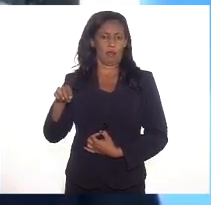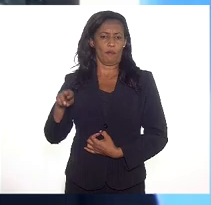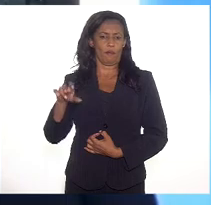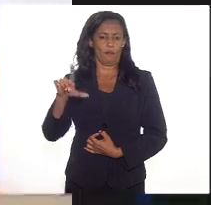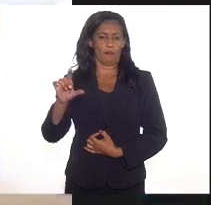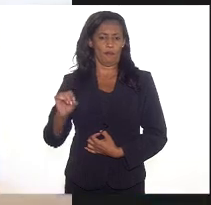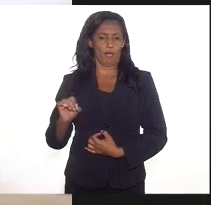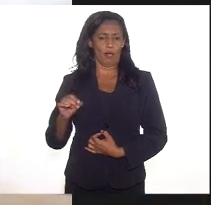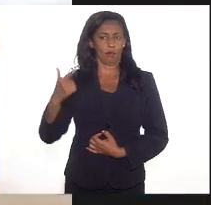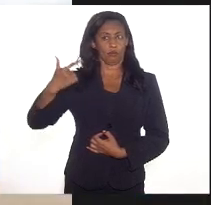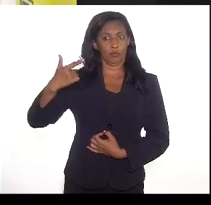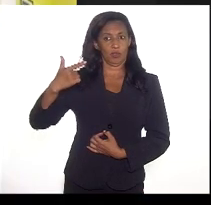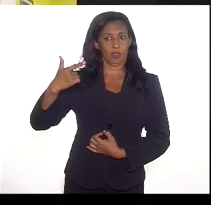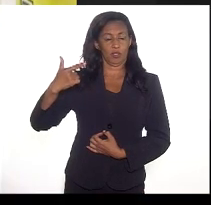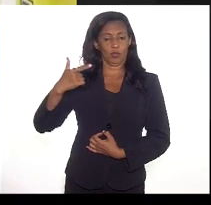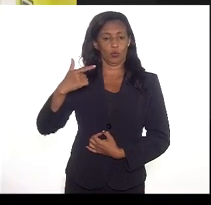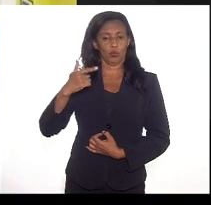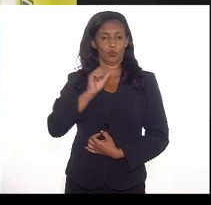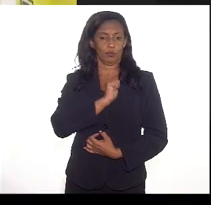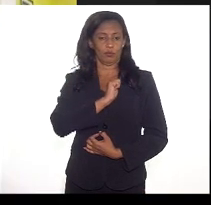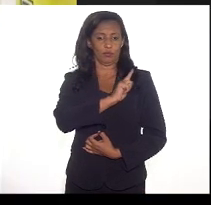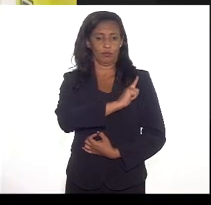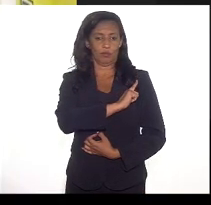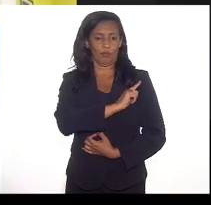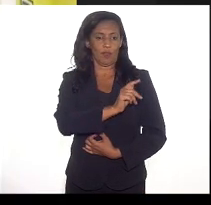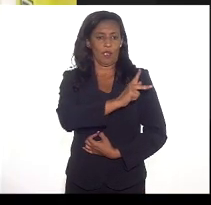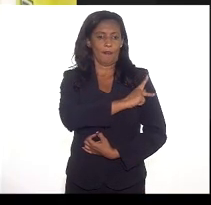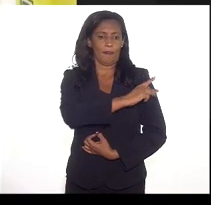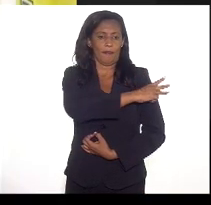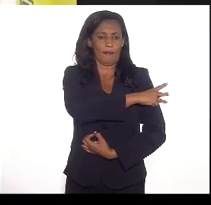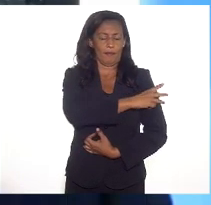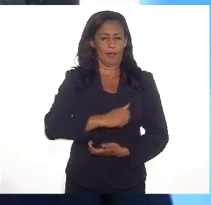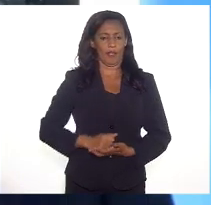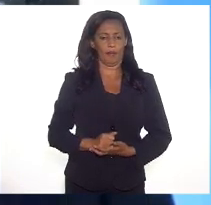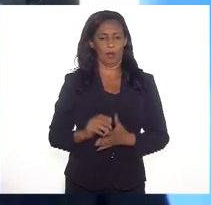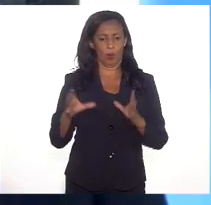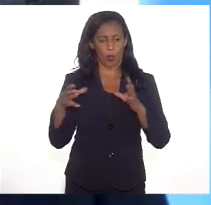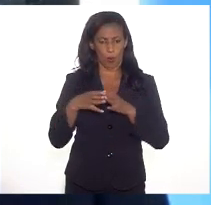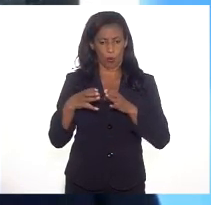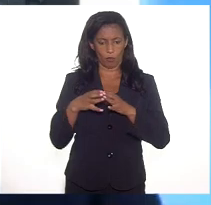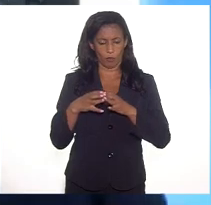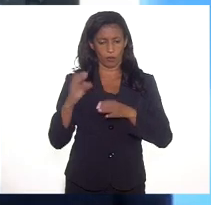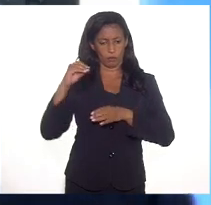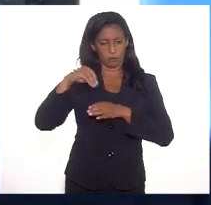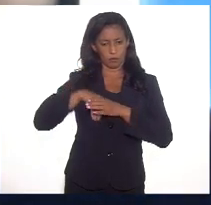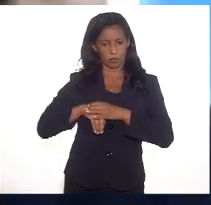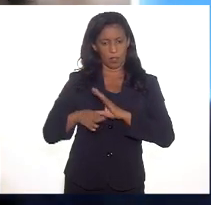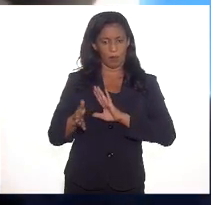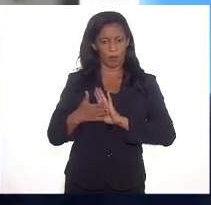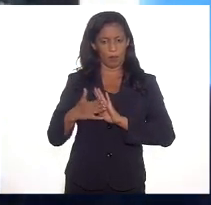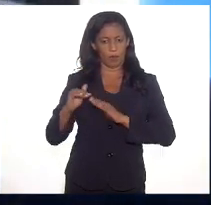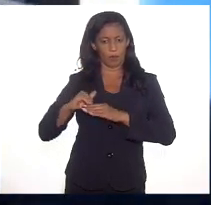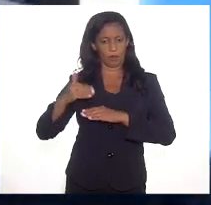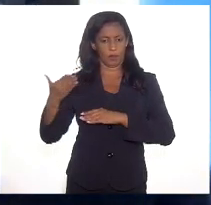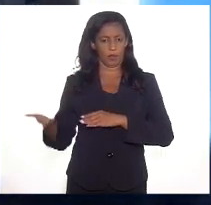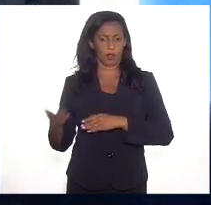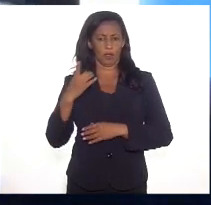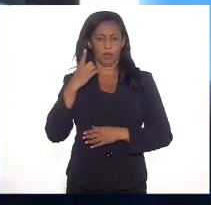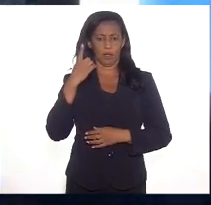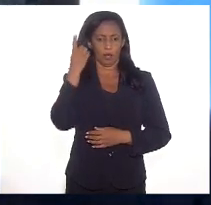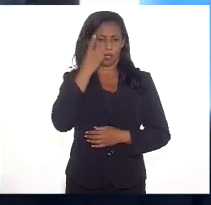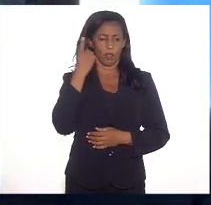Ferreira, segundo sargento da Polícia Militar, pendente de parecer da Comissão de Normas Internas e Proposições Externas.